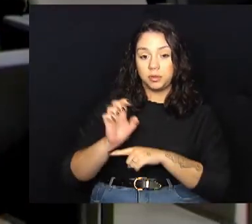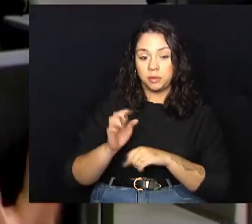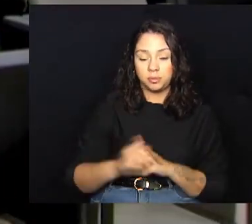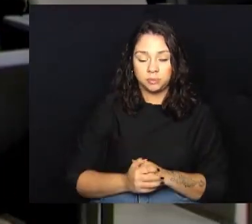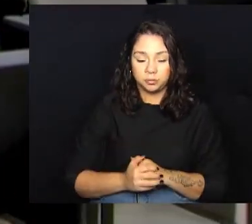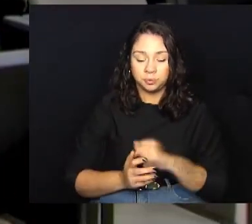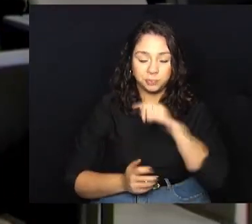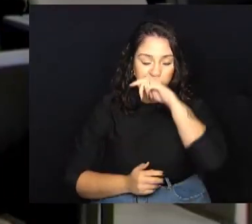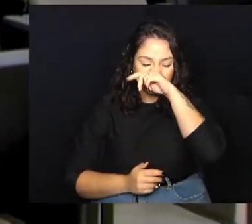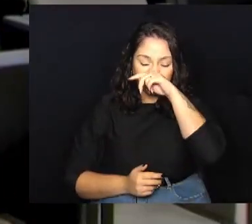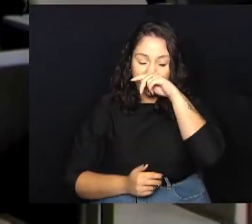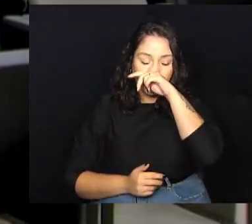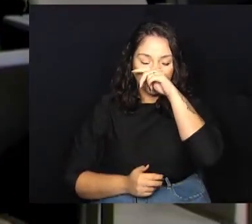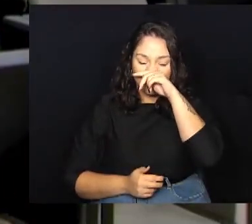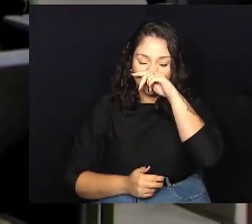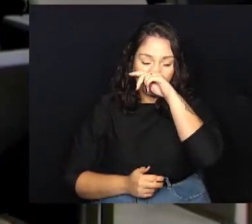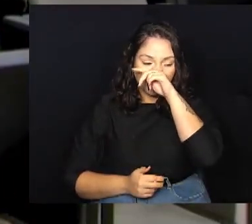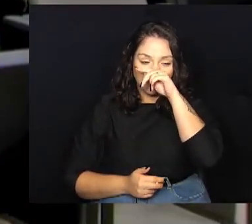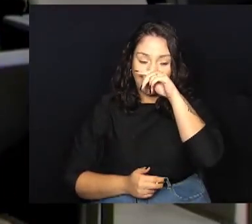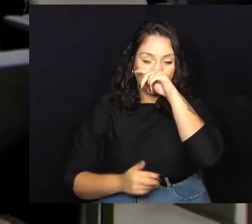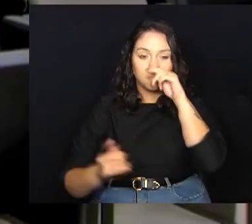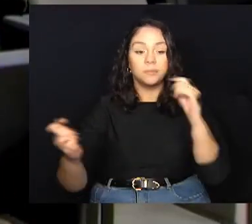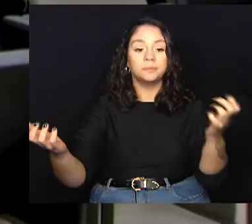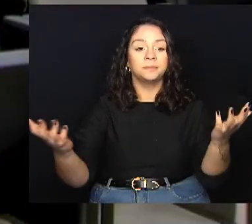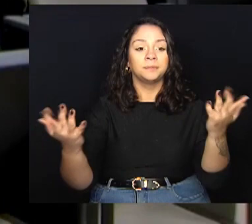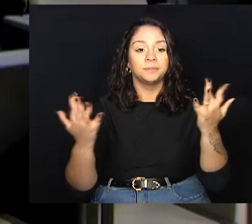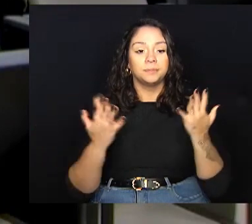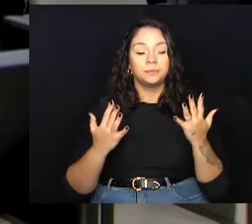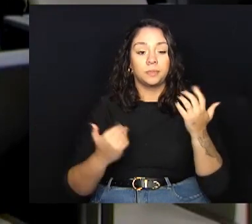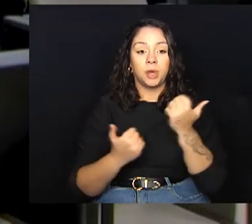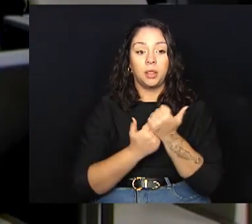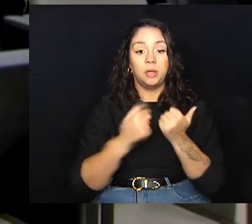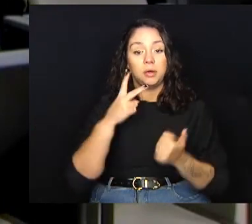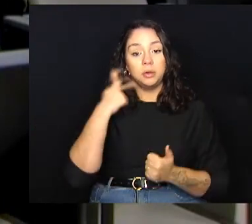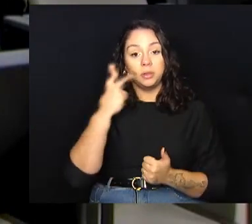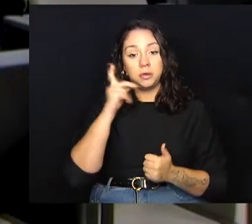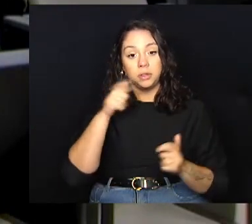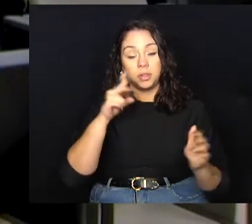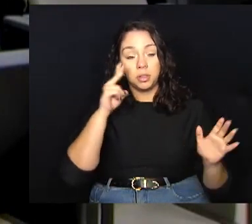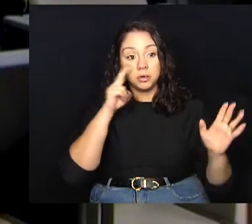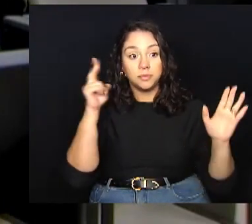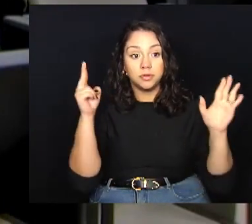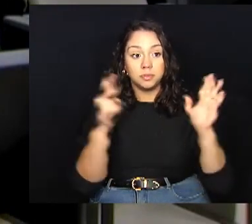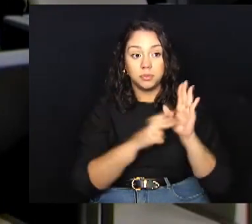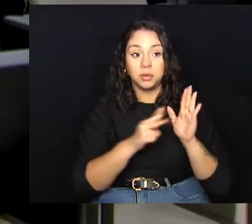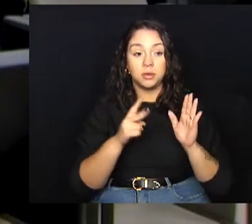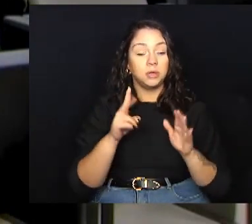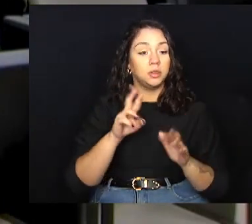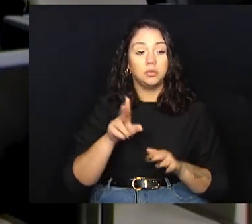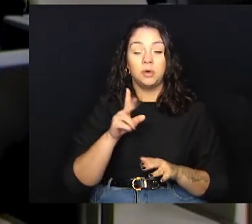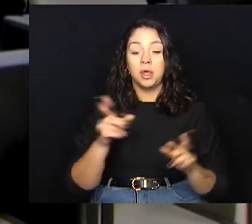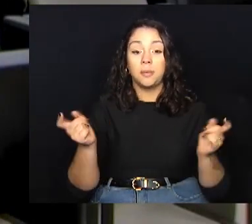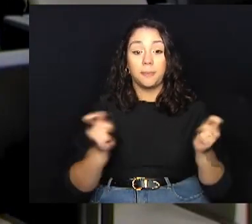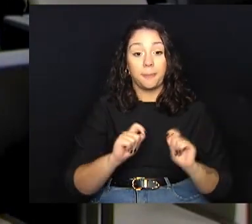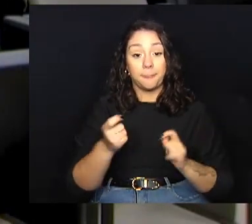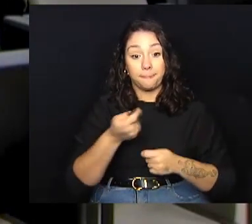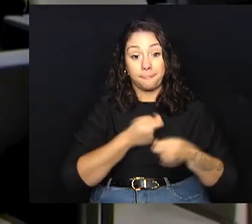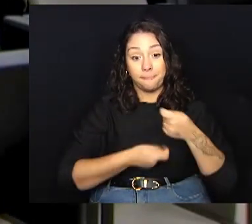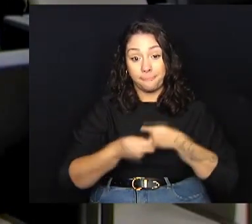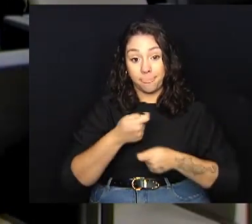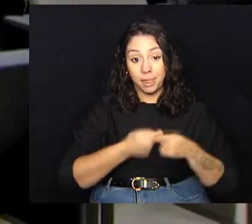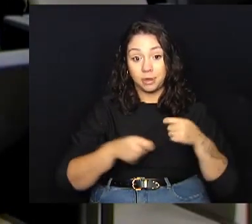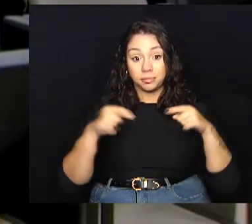pedindo apoio dos vereadores como uma forma de dar visibilidade acho que é importante embora não esteja da competência administrativa